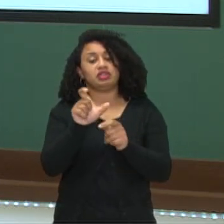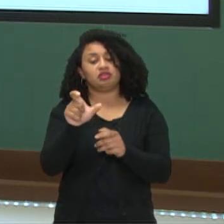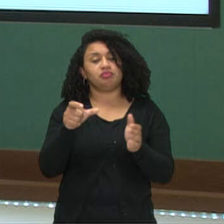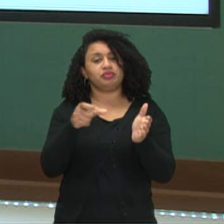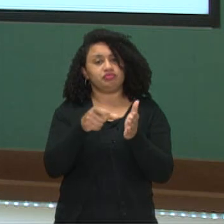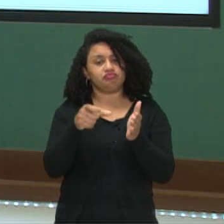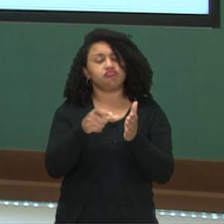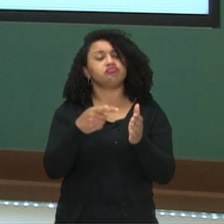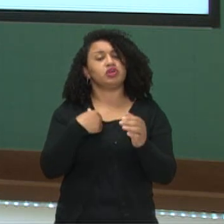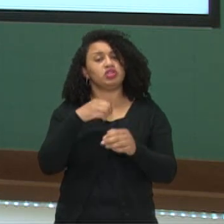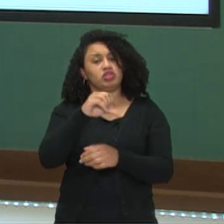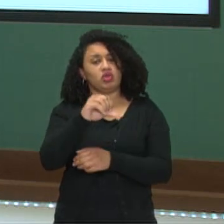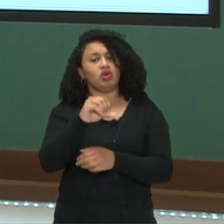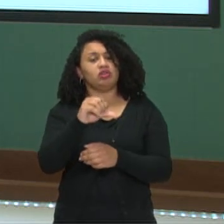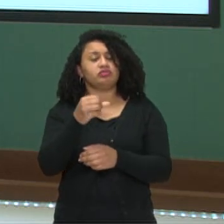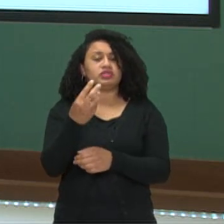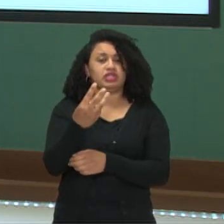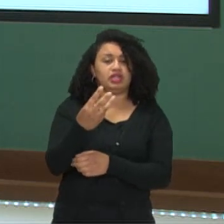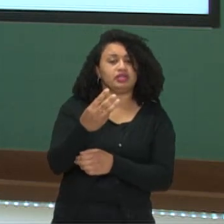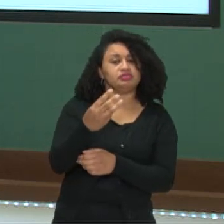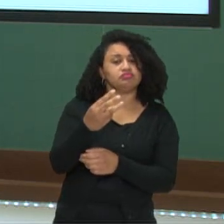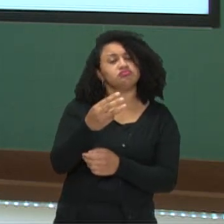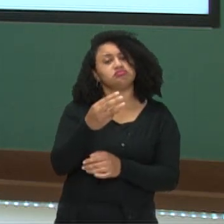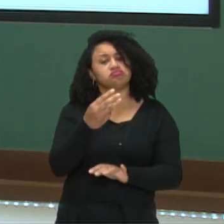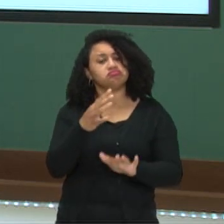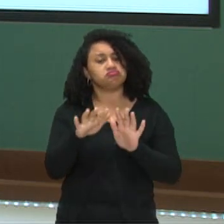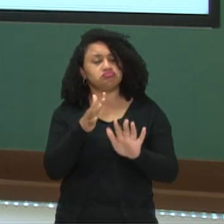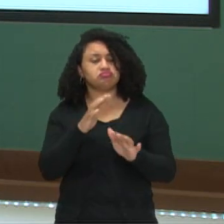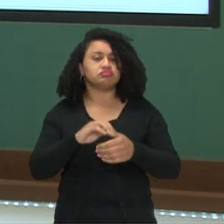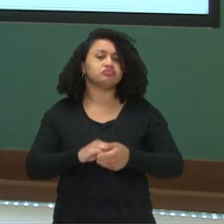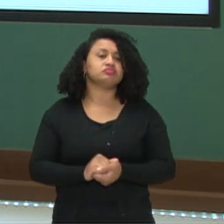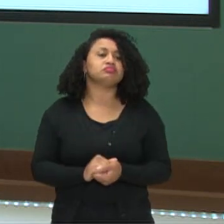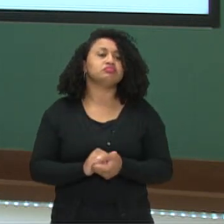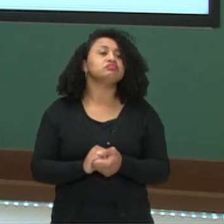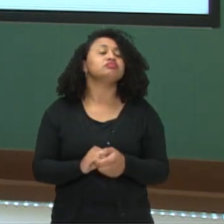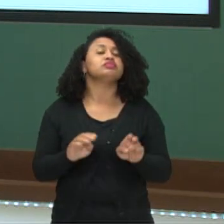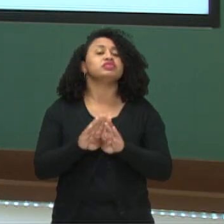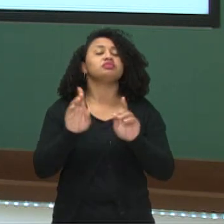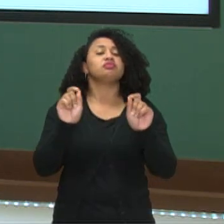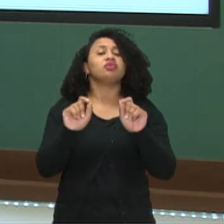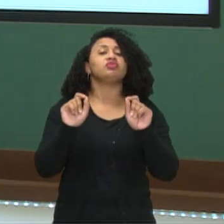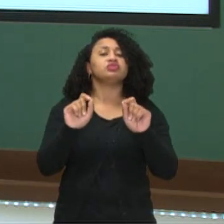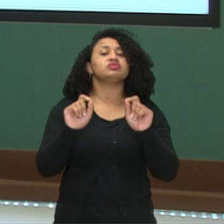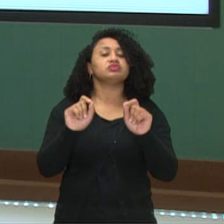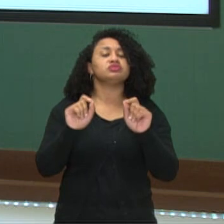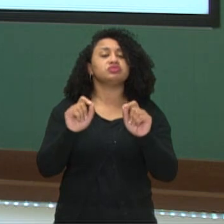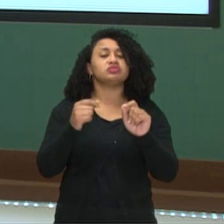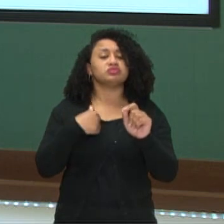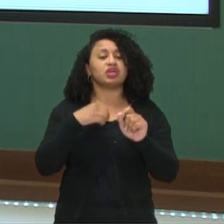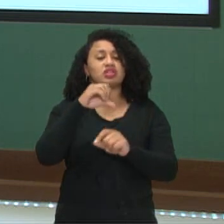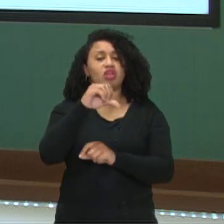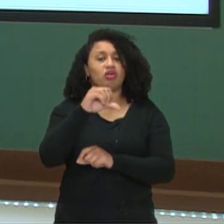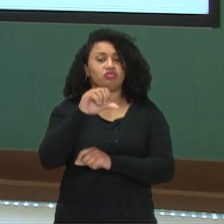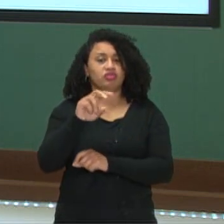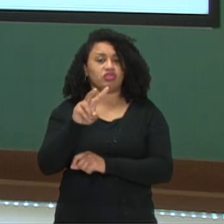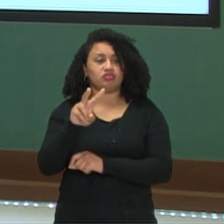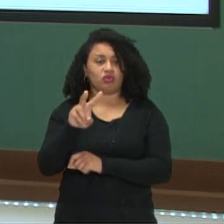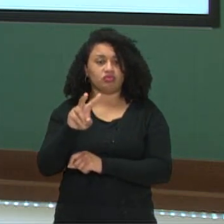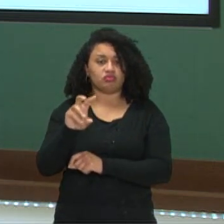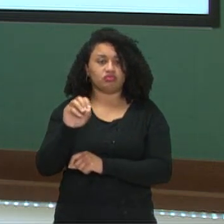9 volts, 3 volts, né? Uma pilha é 1,5 volts também, né? E pode ser também uma bateria de 9 volts,